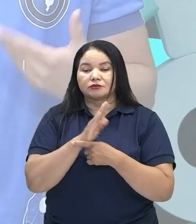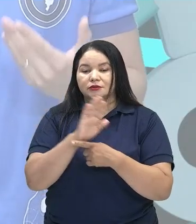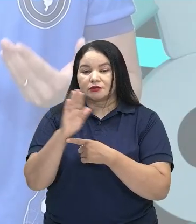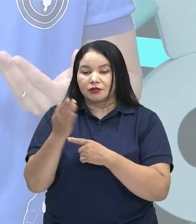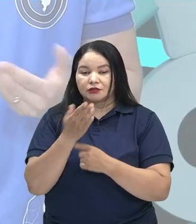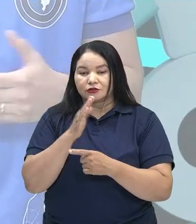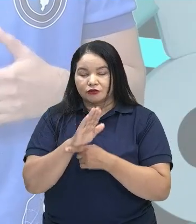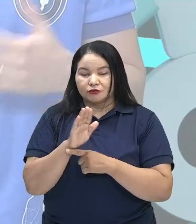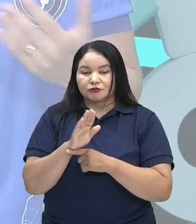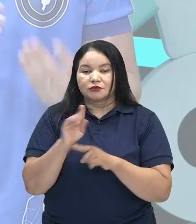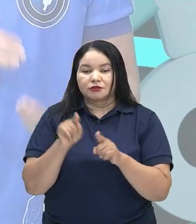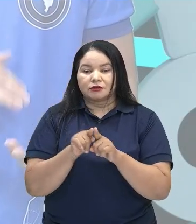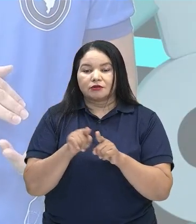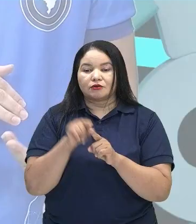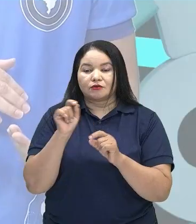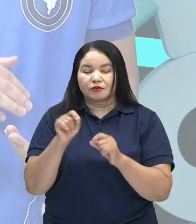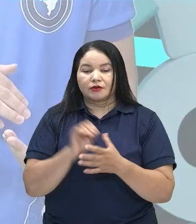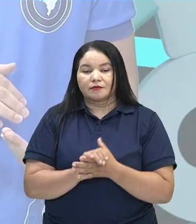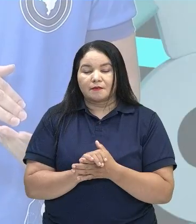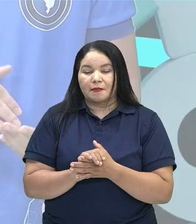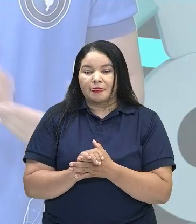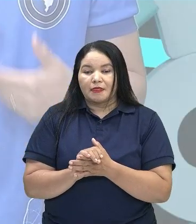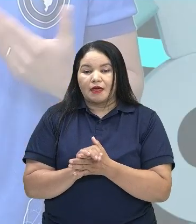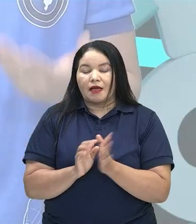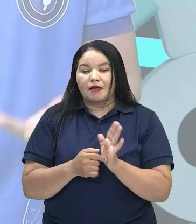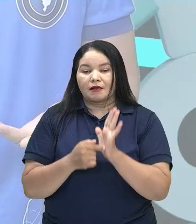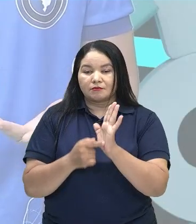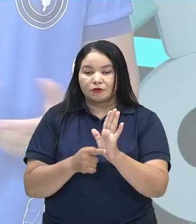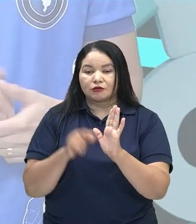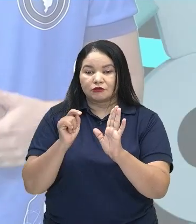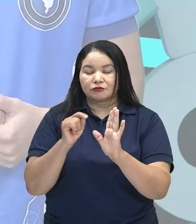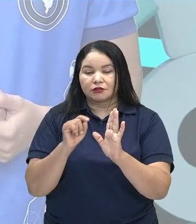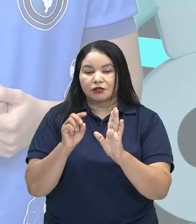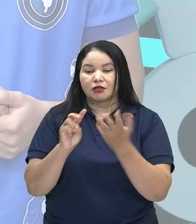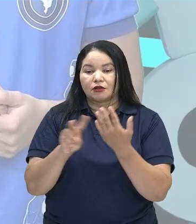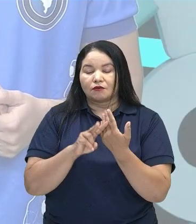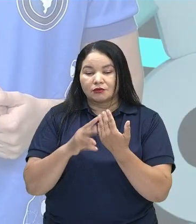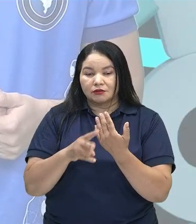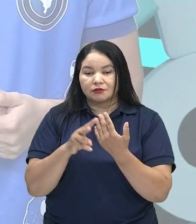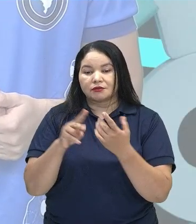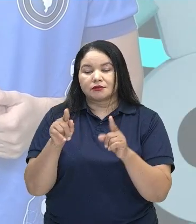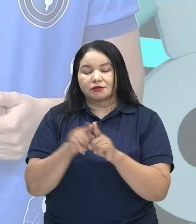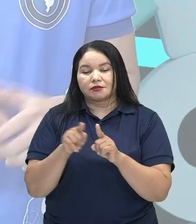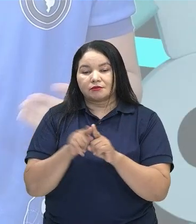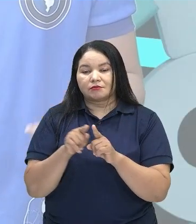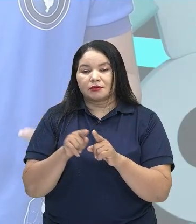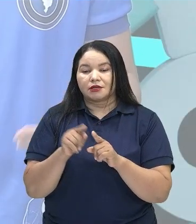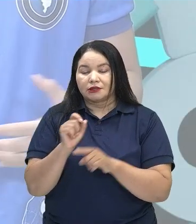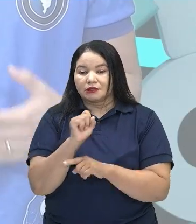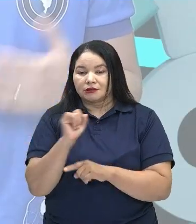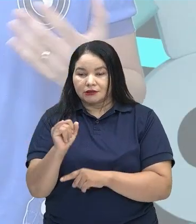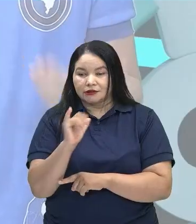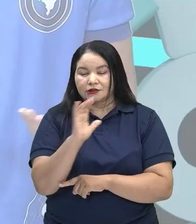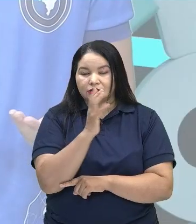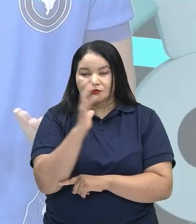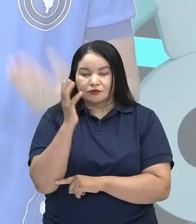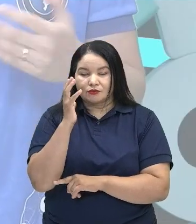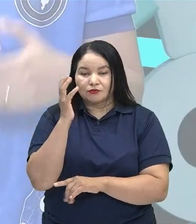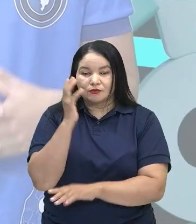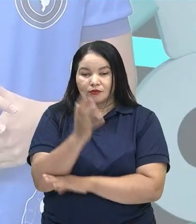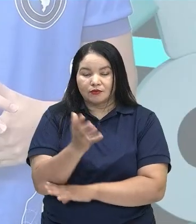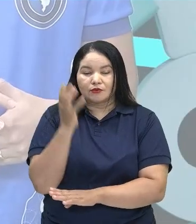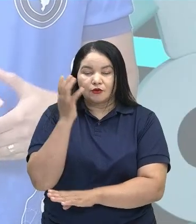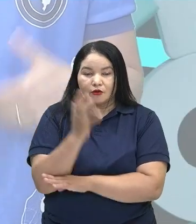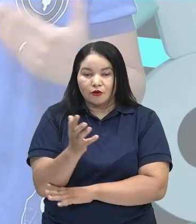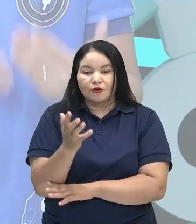ele introduz uma consequência concreta e uma lógica da destruição da floresta. O clima fica mais quente